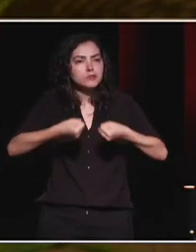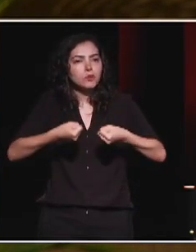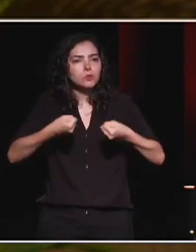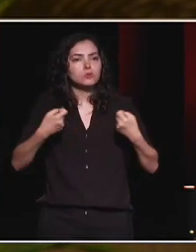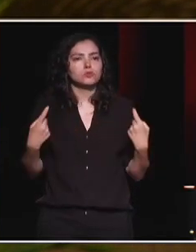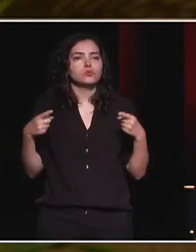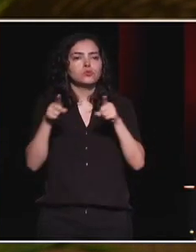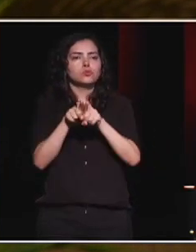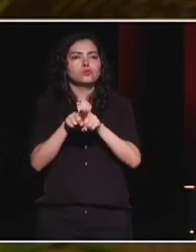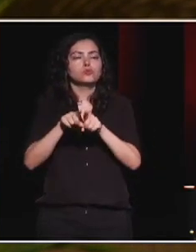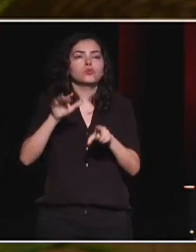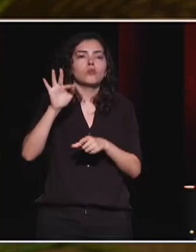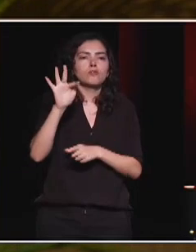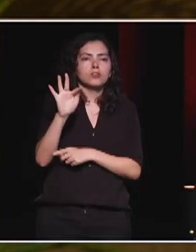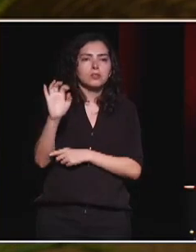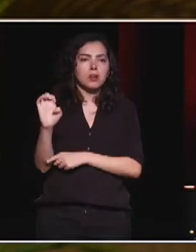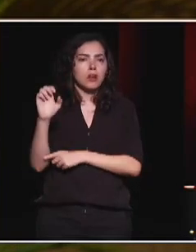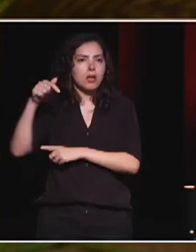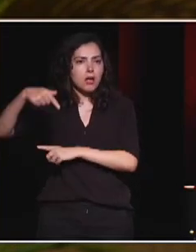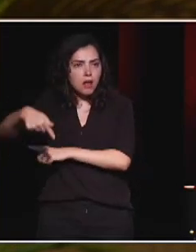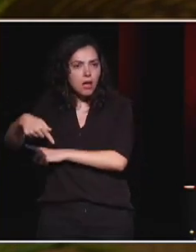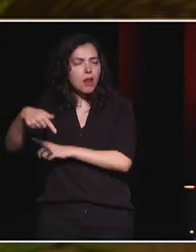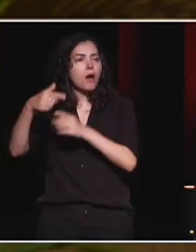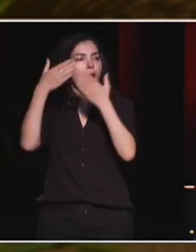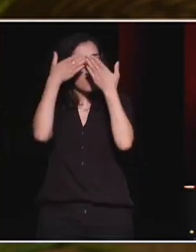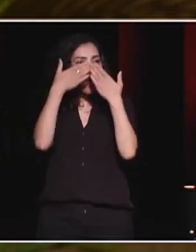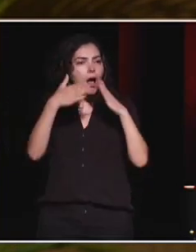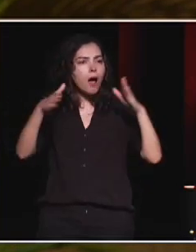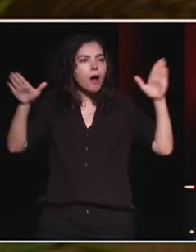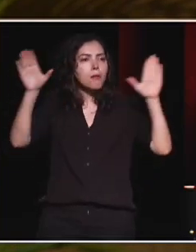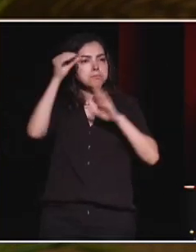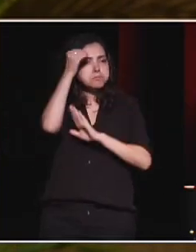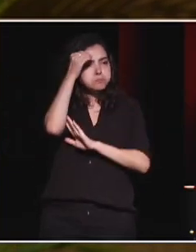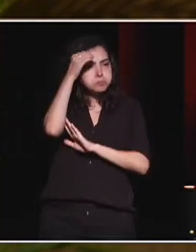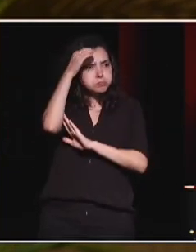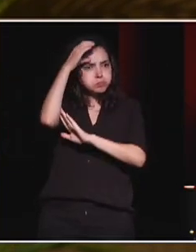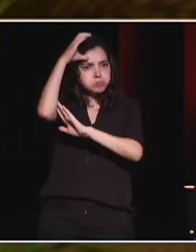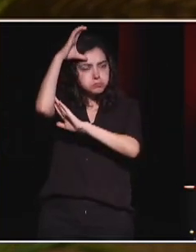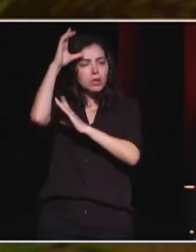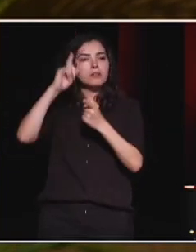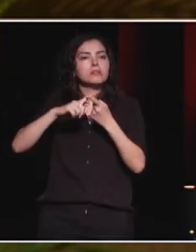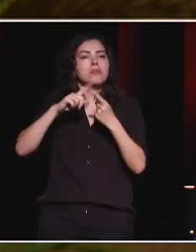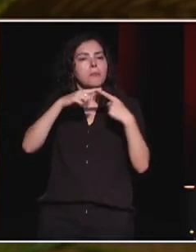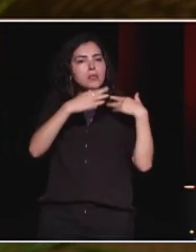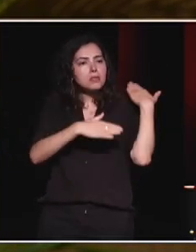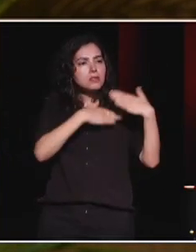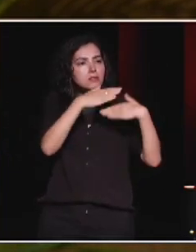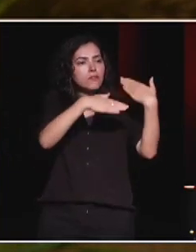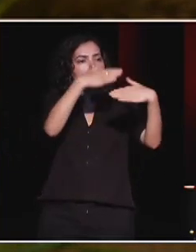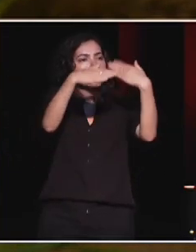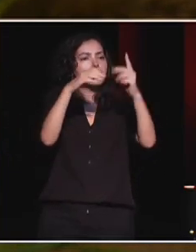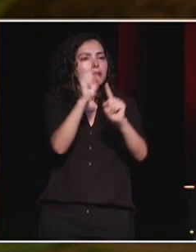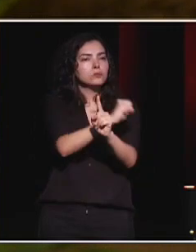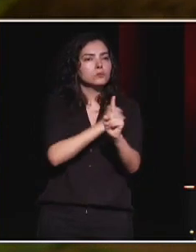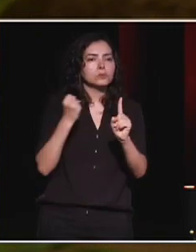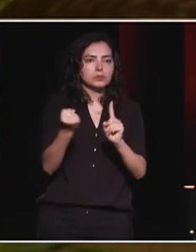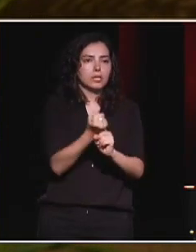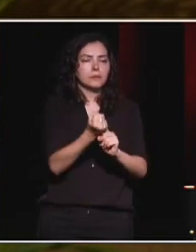Queiroz, com a expansão do conhecimento e com o desenvolvimento integral de nossa